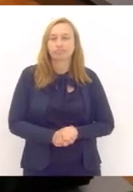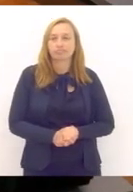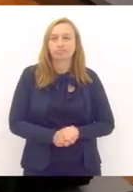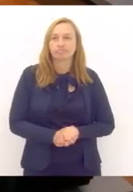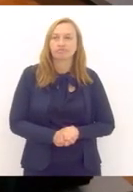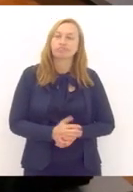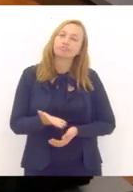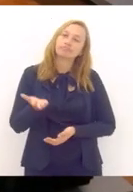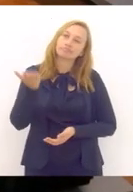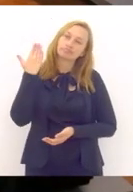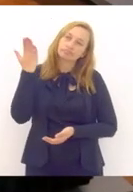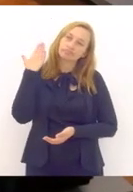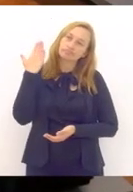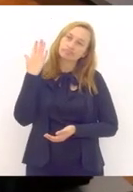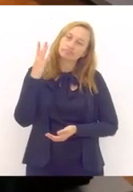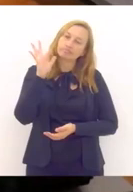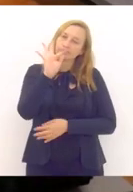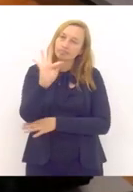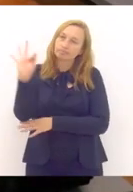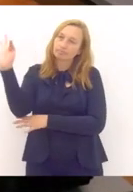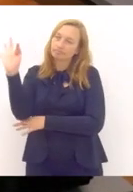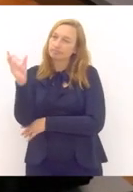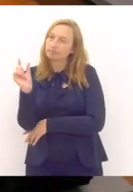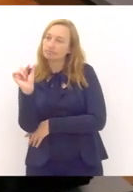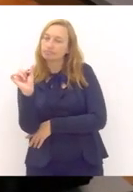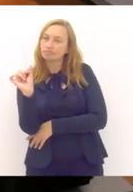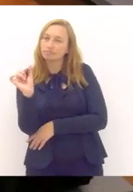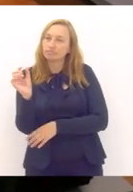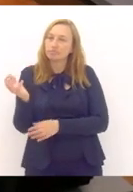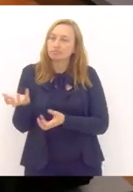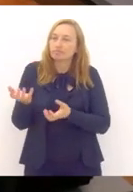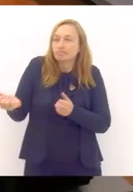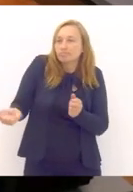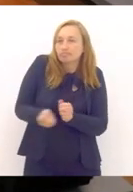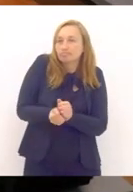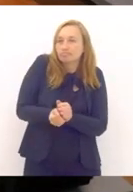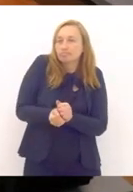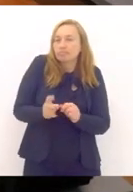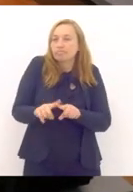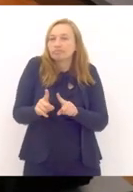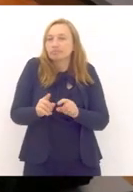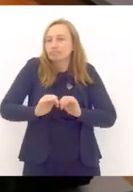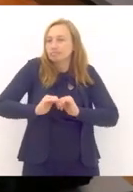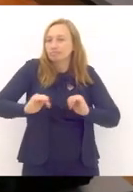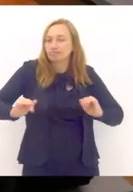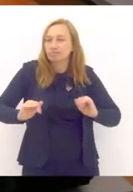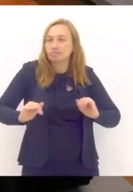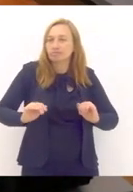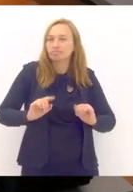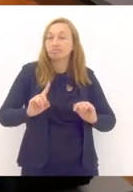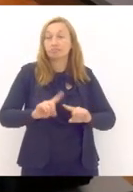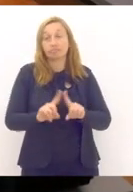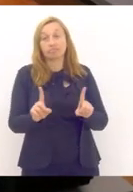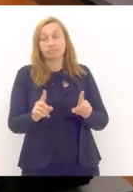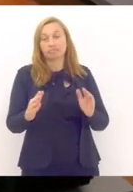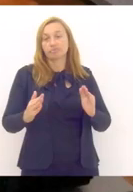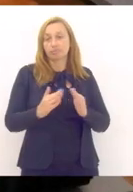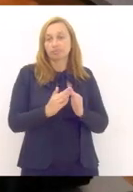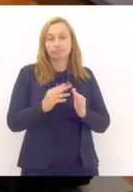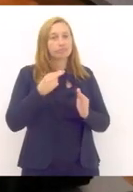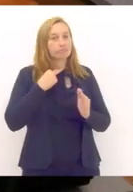Tesouro Nacional tentou se envolver com isso, tomou tanta paulada que pararam de fazer isso, mas acho que a gente não pode, e essa casa não pode escapar